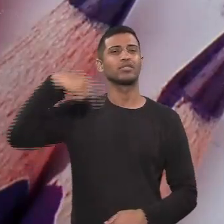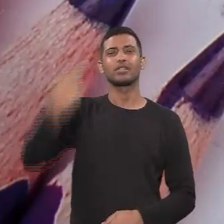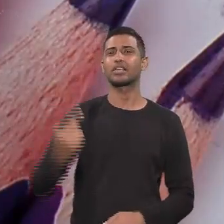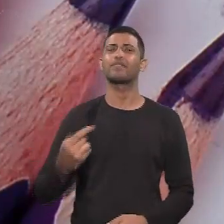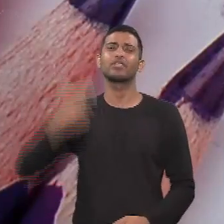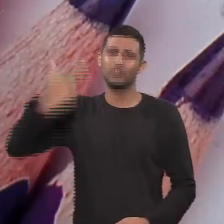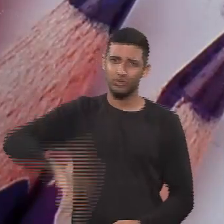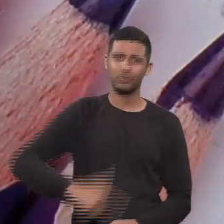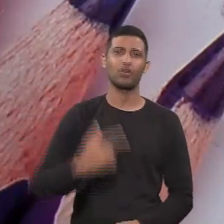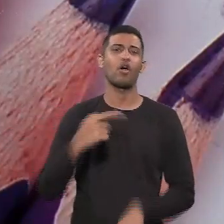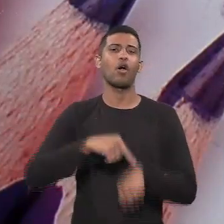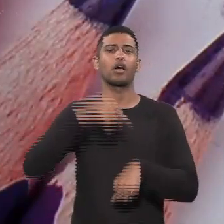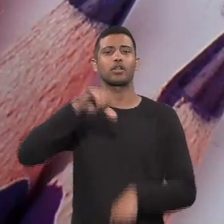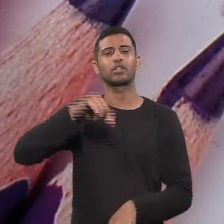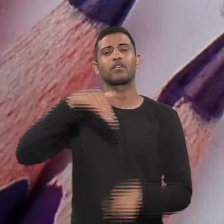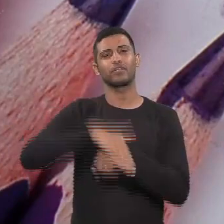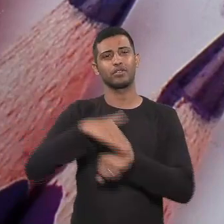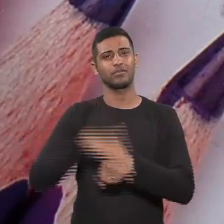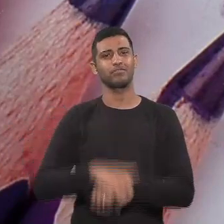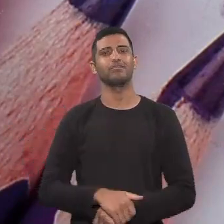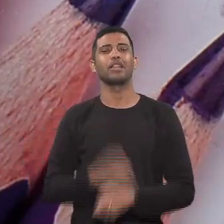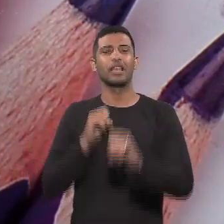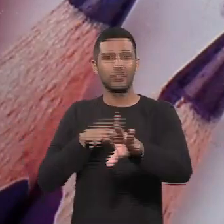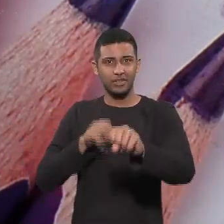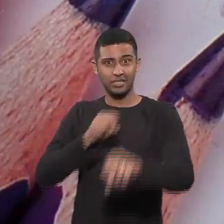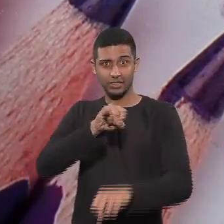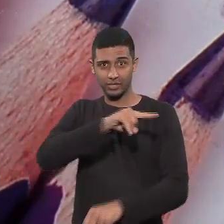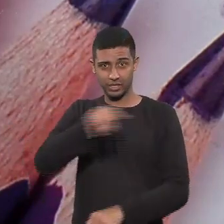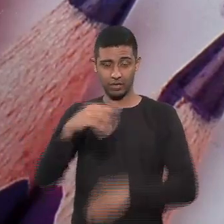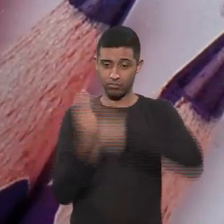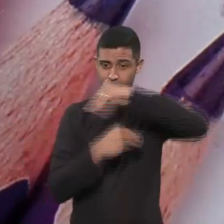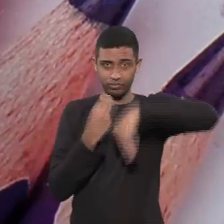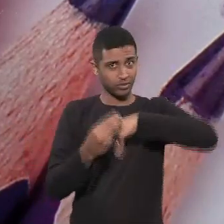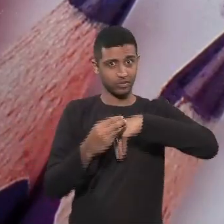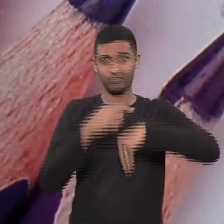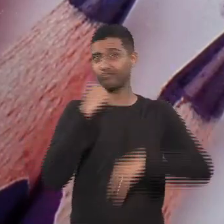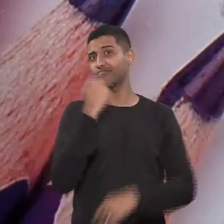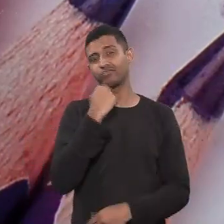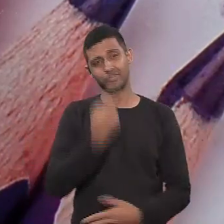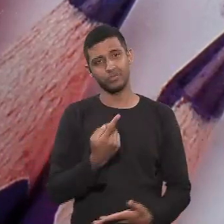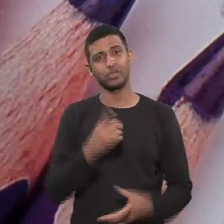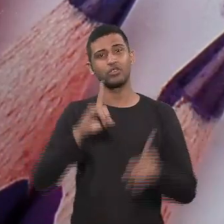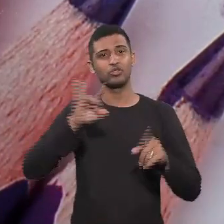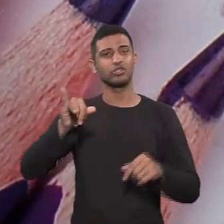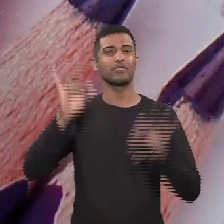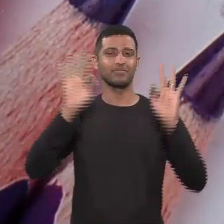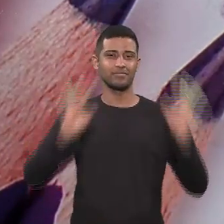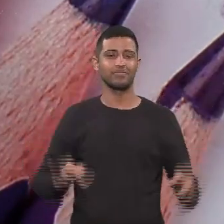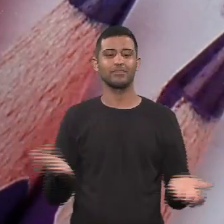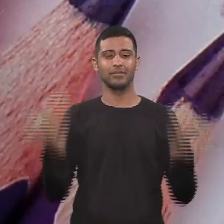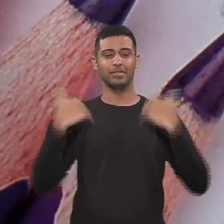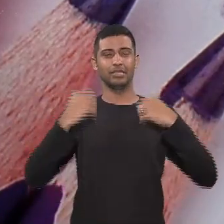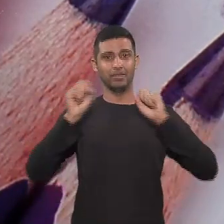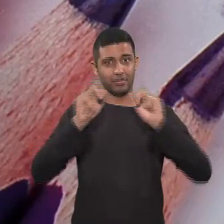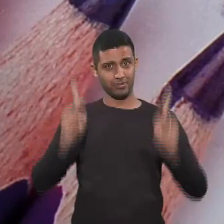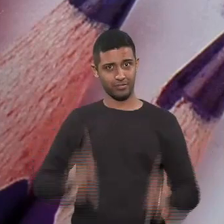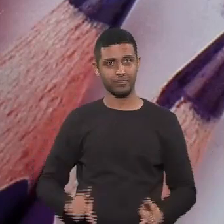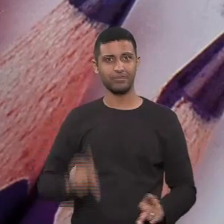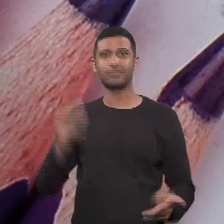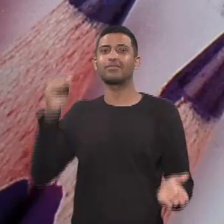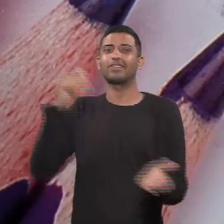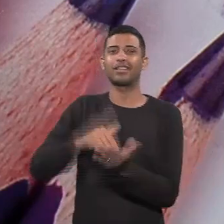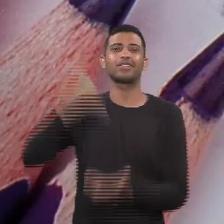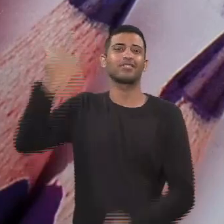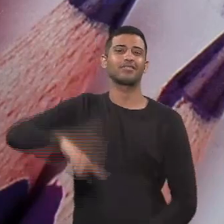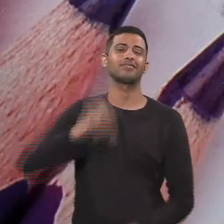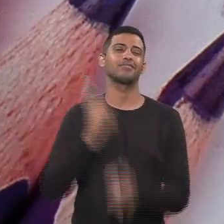tem muito mais às 9 horas da noite. Educação, se você não se envolver, não rola. Dias felizes, paz do